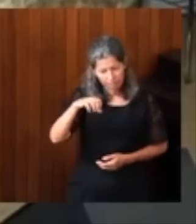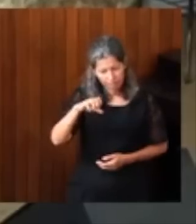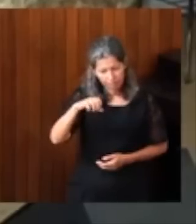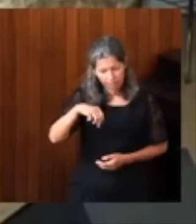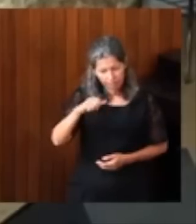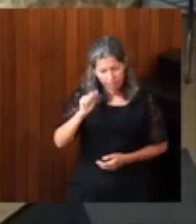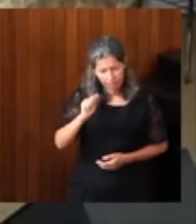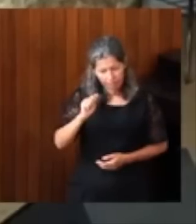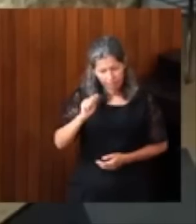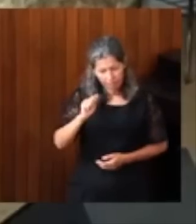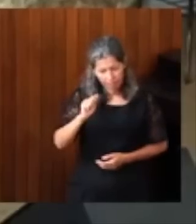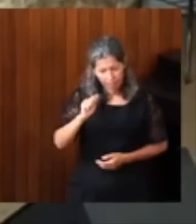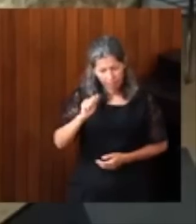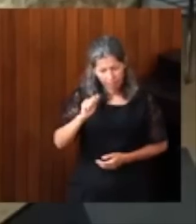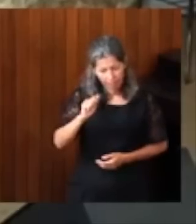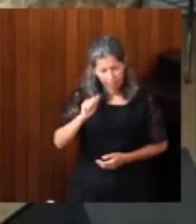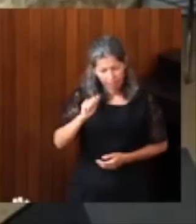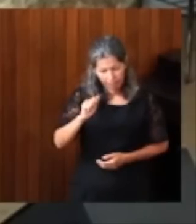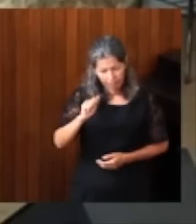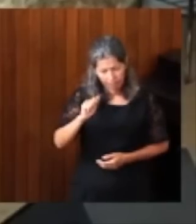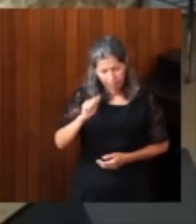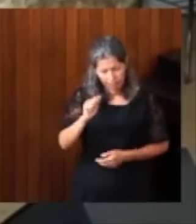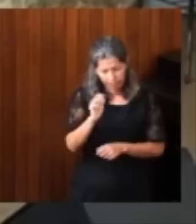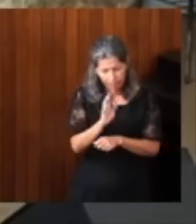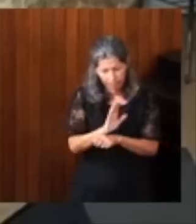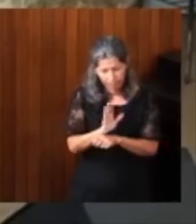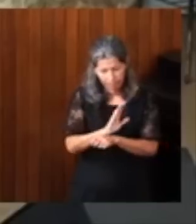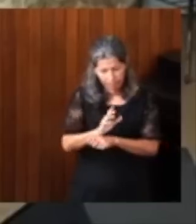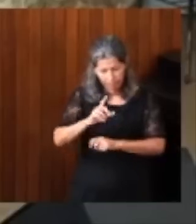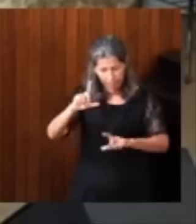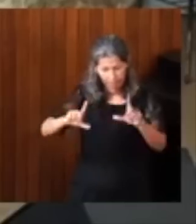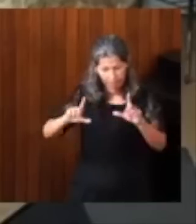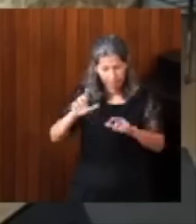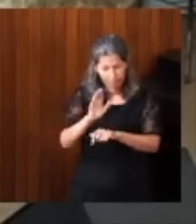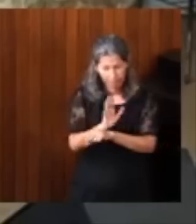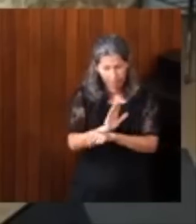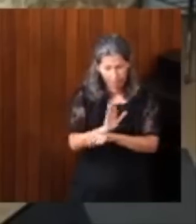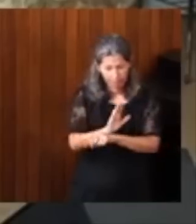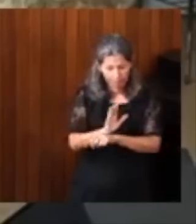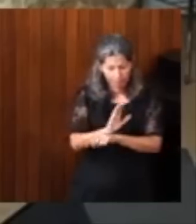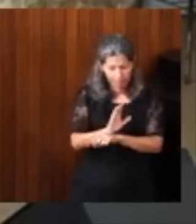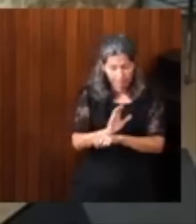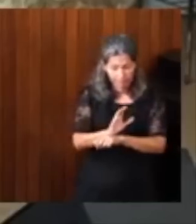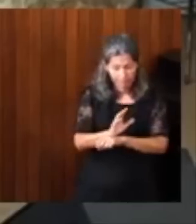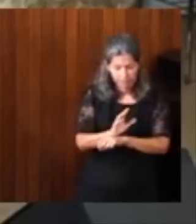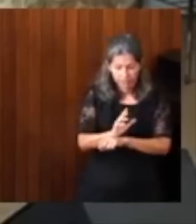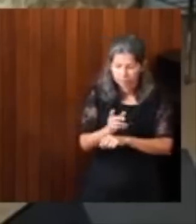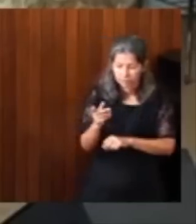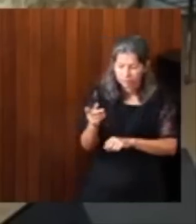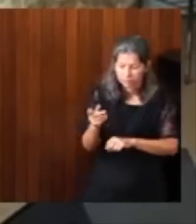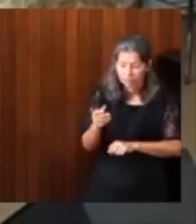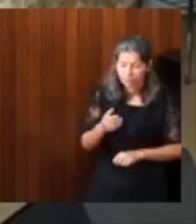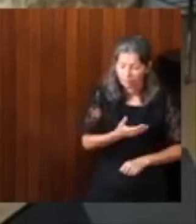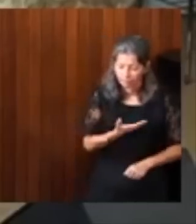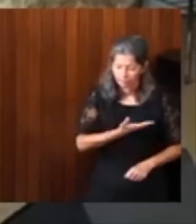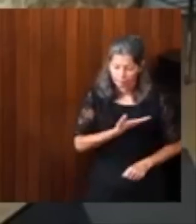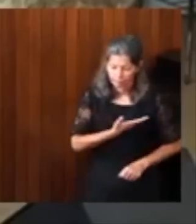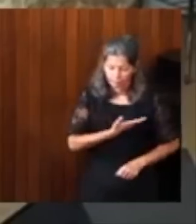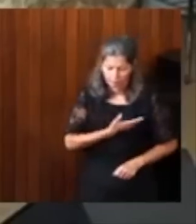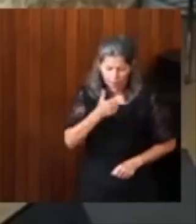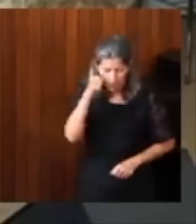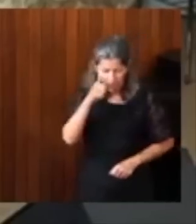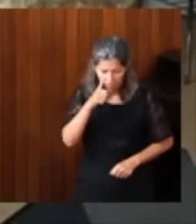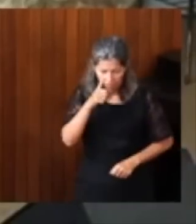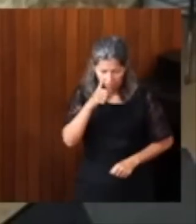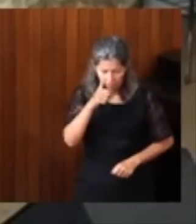uma de nossas amigas, ela ia para uma direção diferente da que a maioria iria e eu me dispus a levá-la em casa. Era tarde da noite, já não